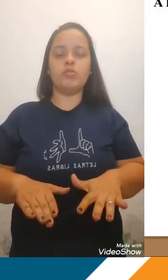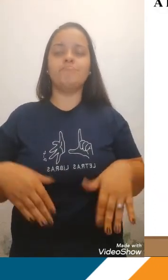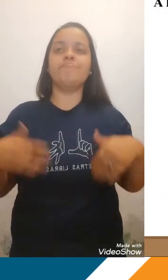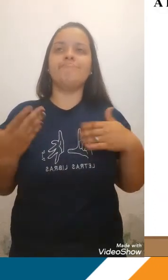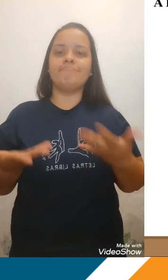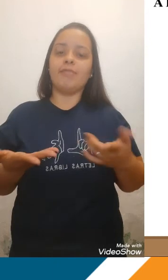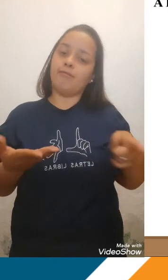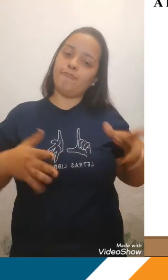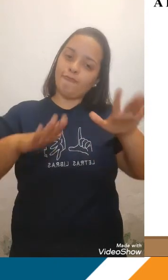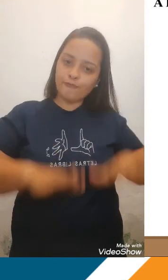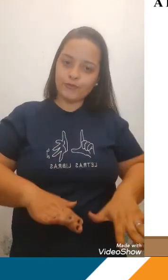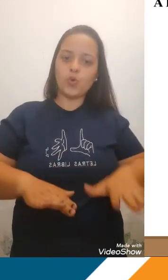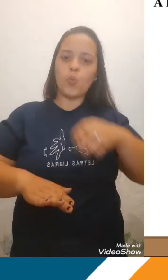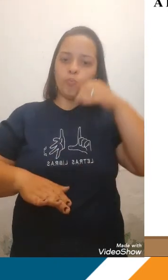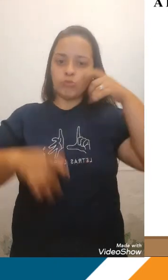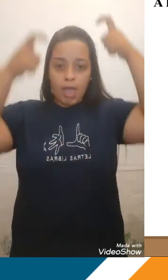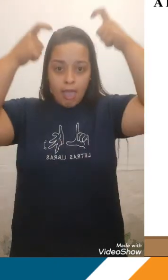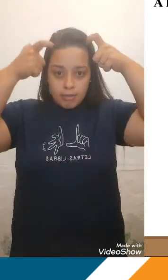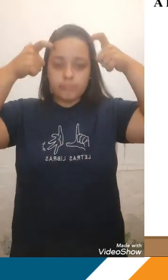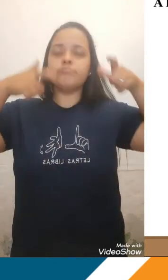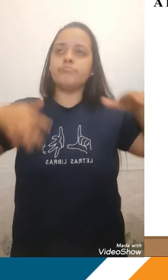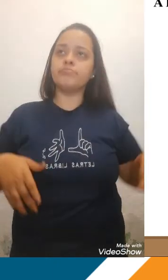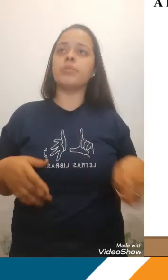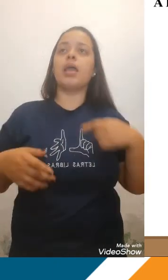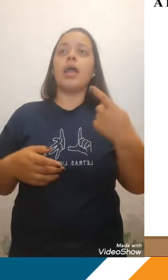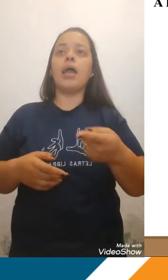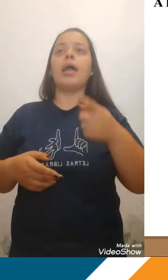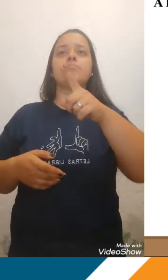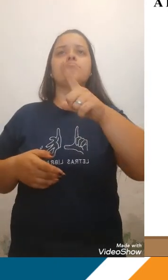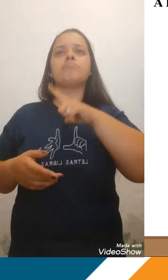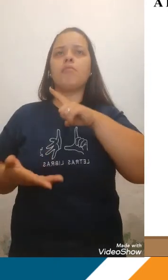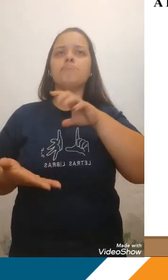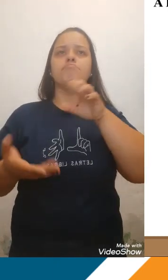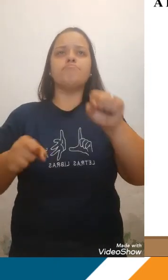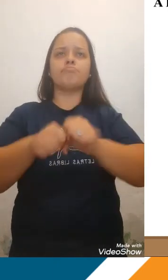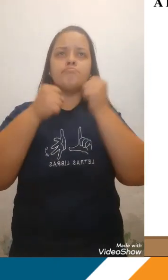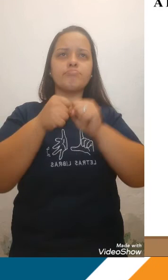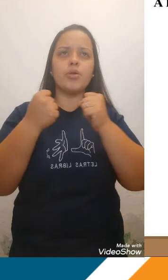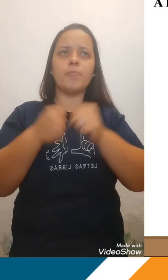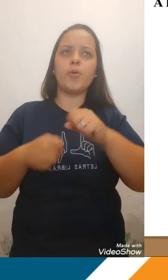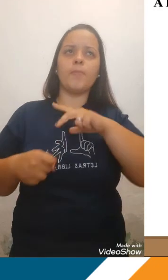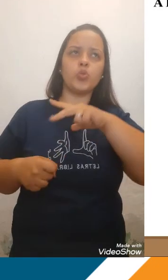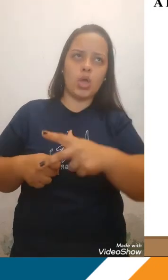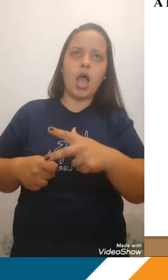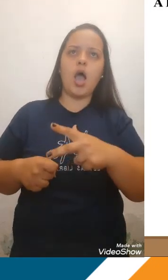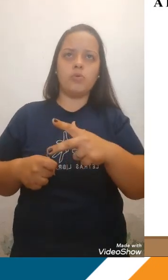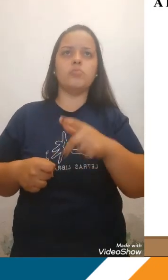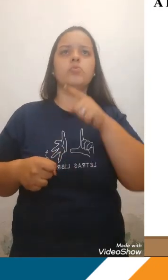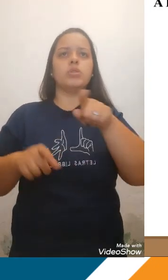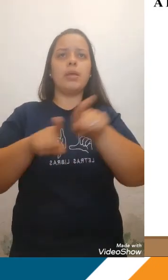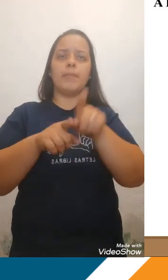o príncipe estabelece uma série de atos de ruptura com Portugal, como a convocação de uma Assembleia Constituinte para